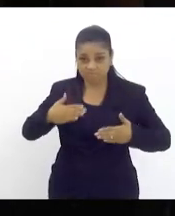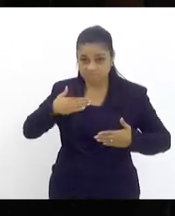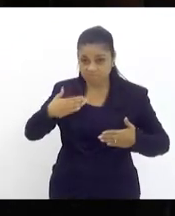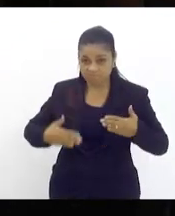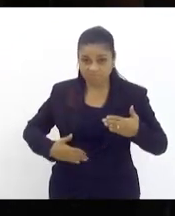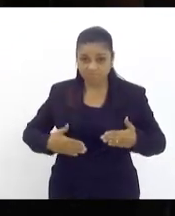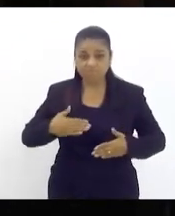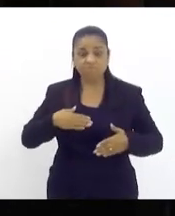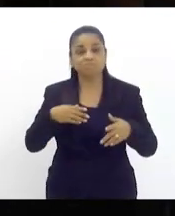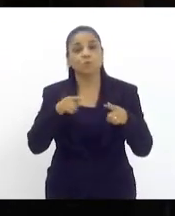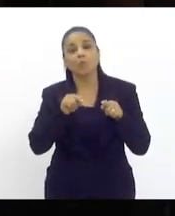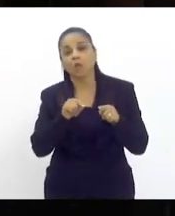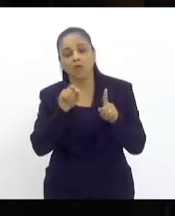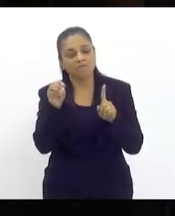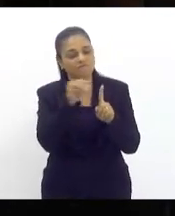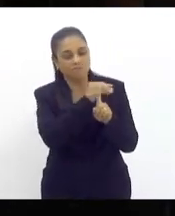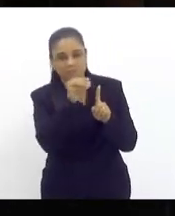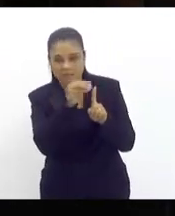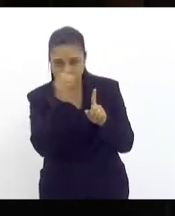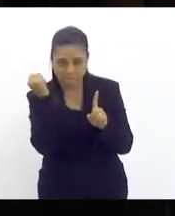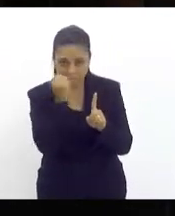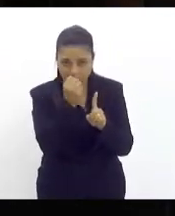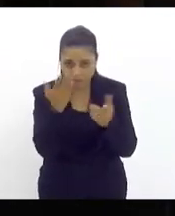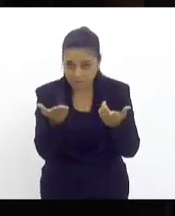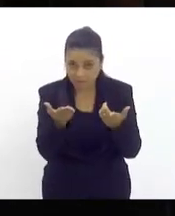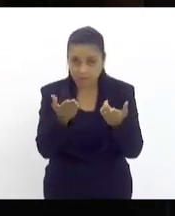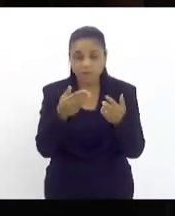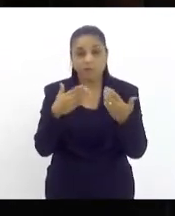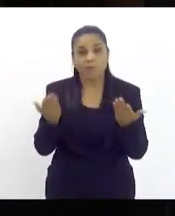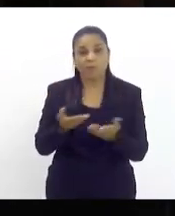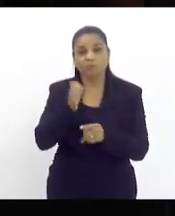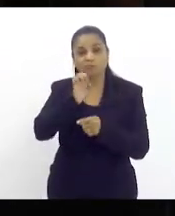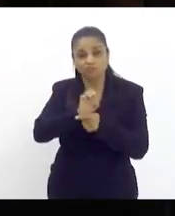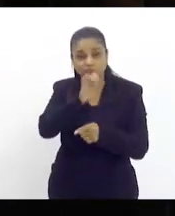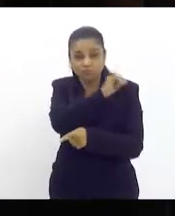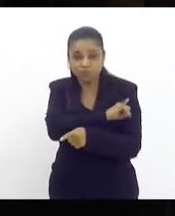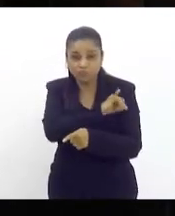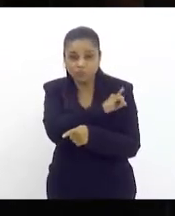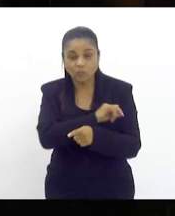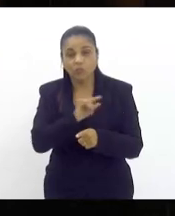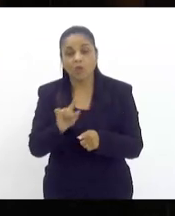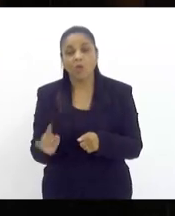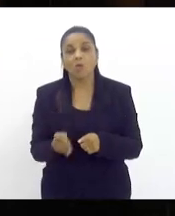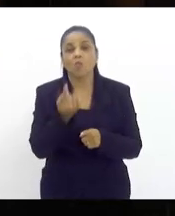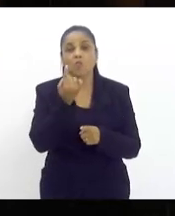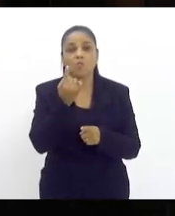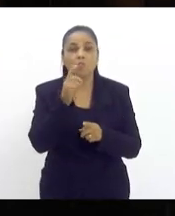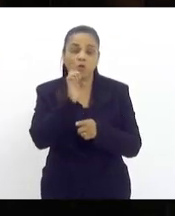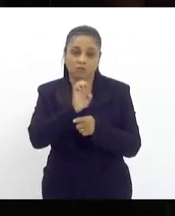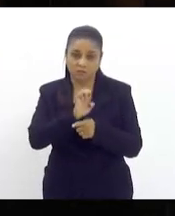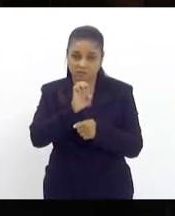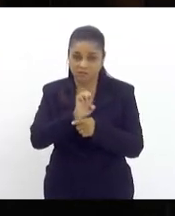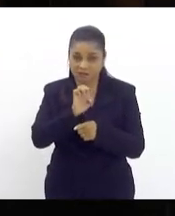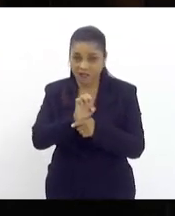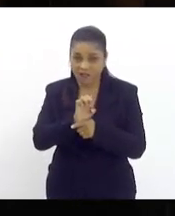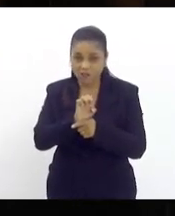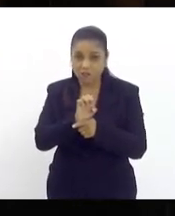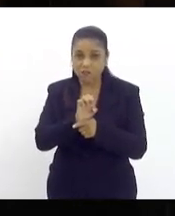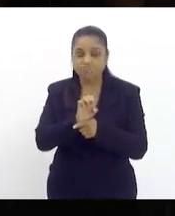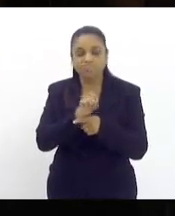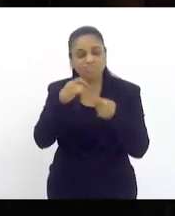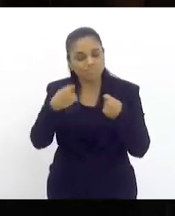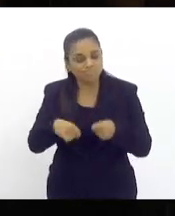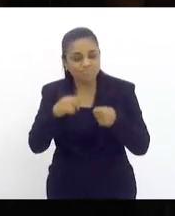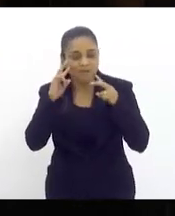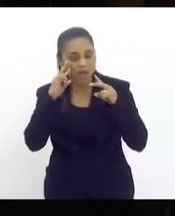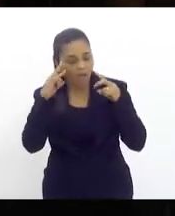redundar no feminicídio então o Rio de Janeiro hoje é um é um dos Estados no Brasil que mais merece